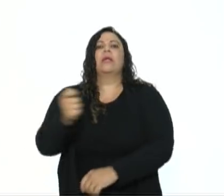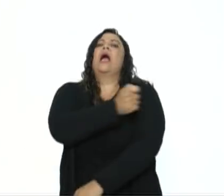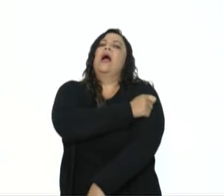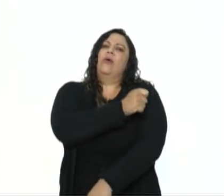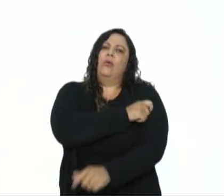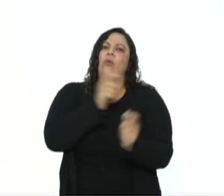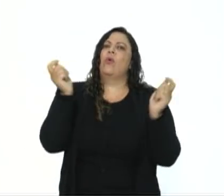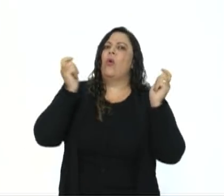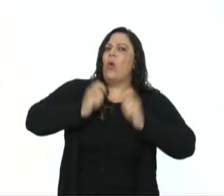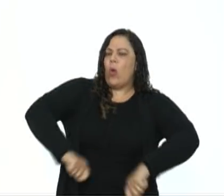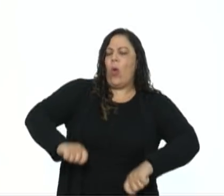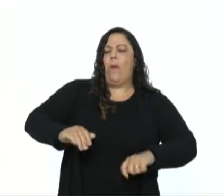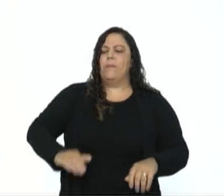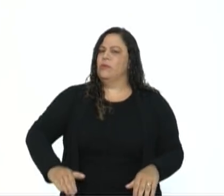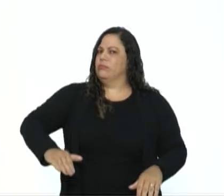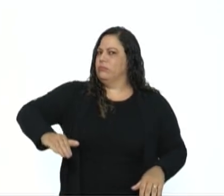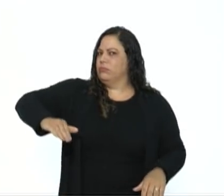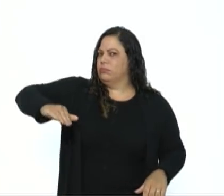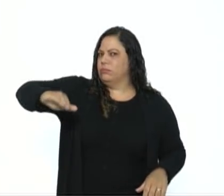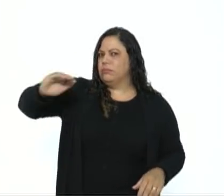investidor autônomo no futuro.